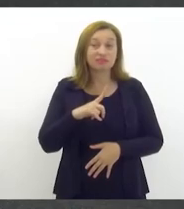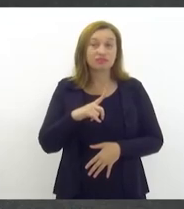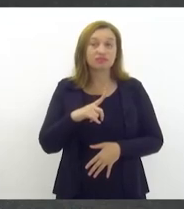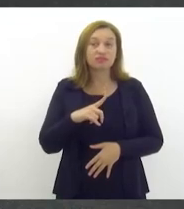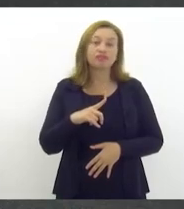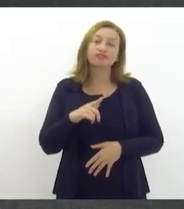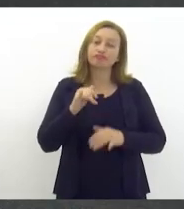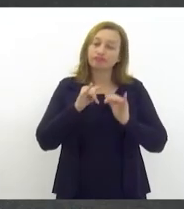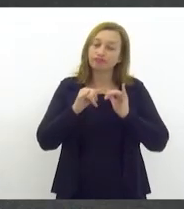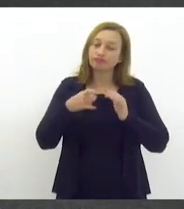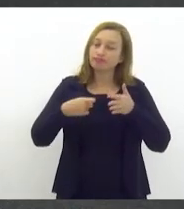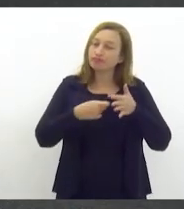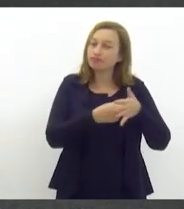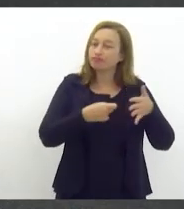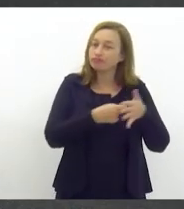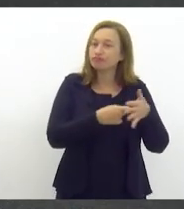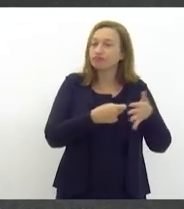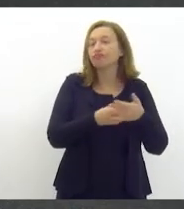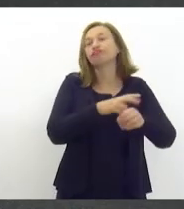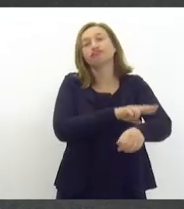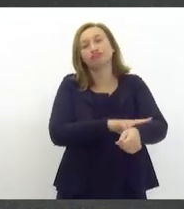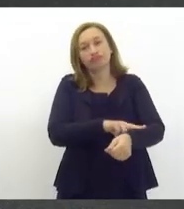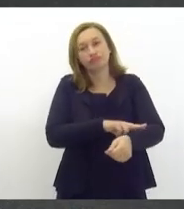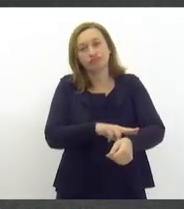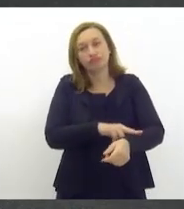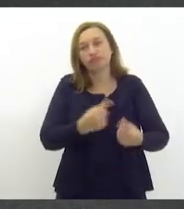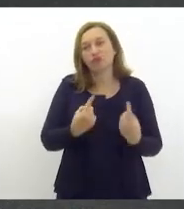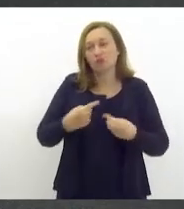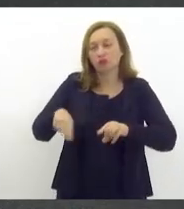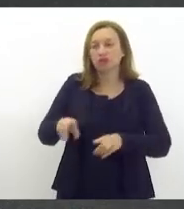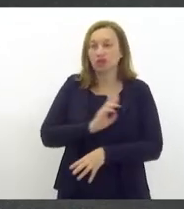muita denúncia de racismo e de intolerância.